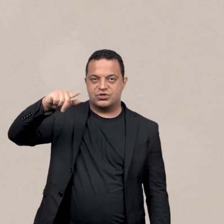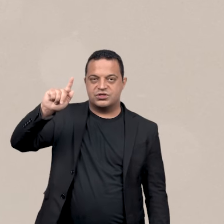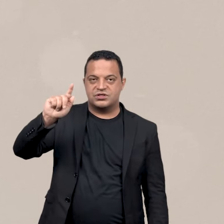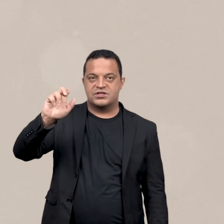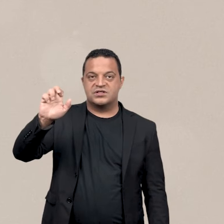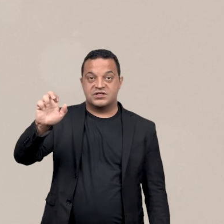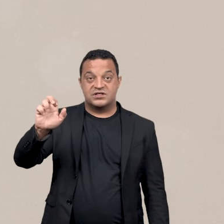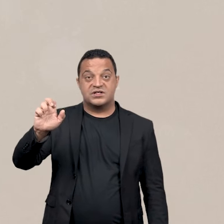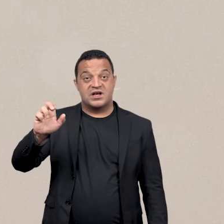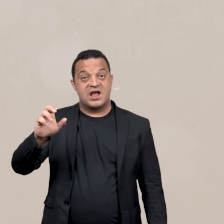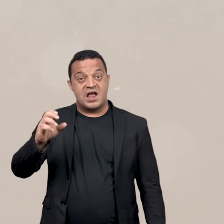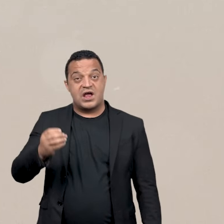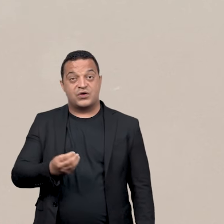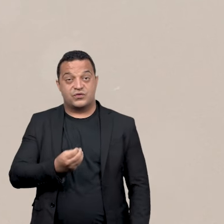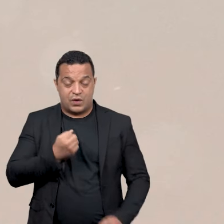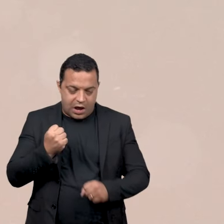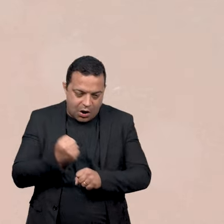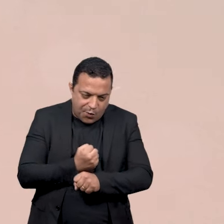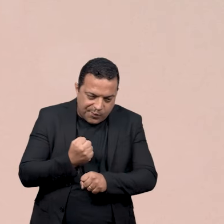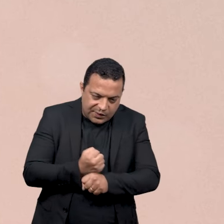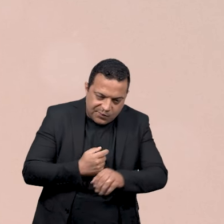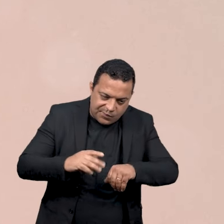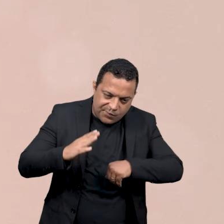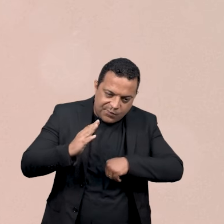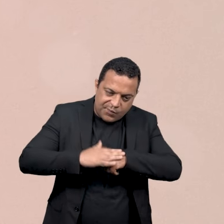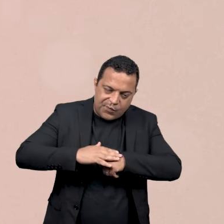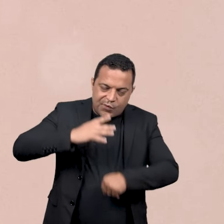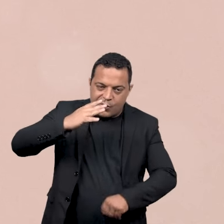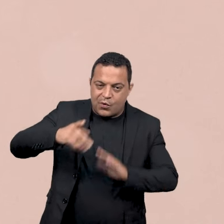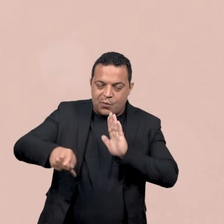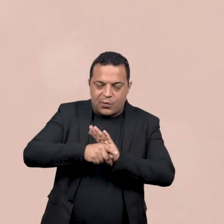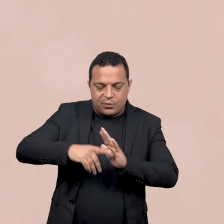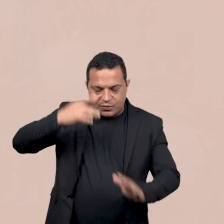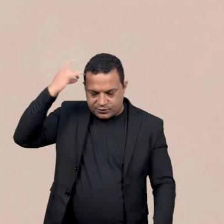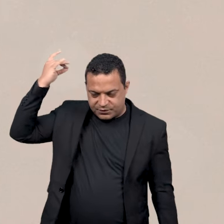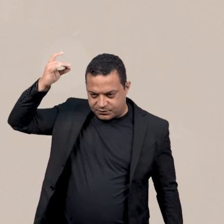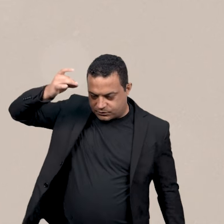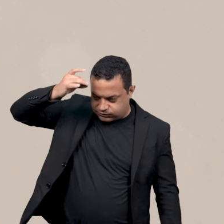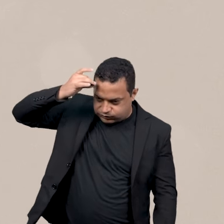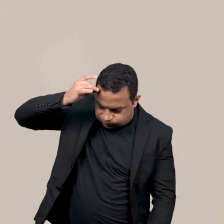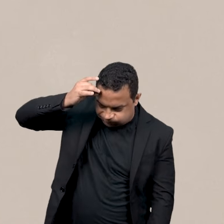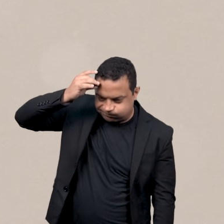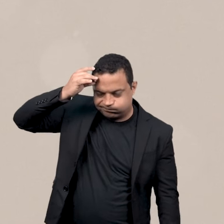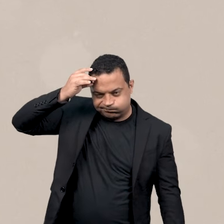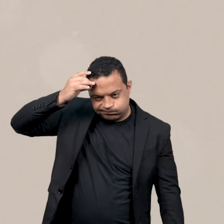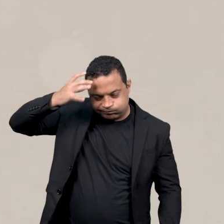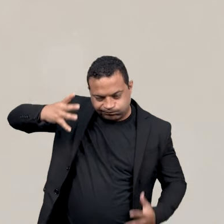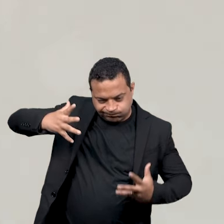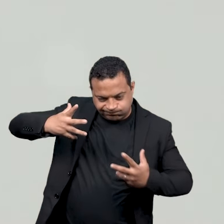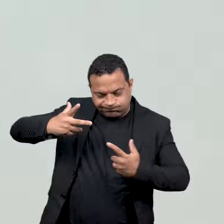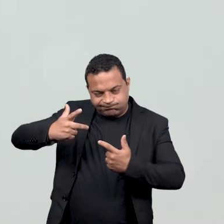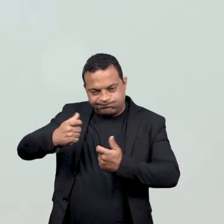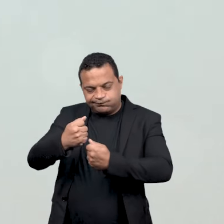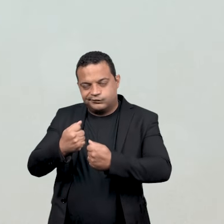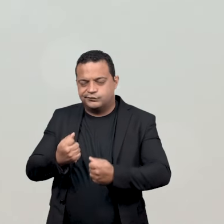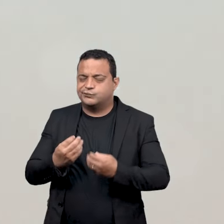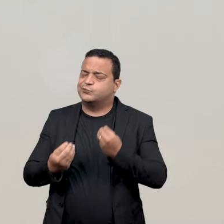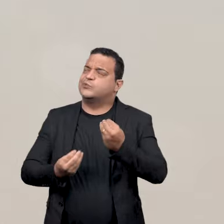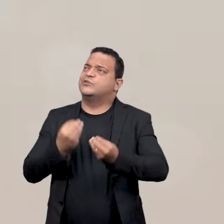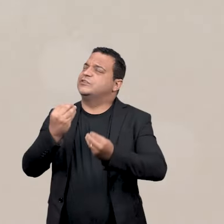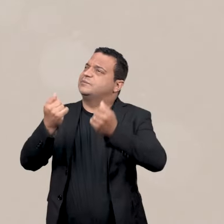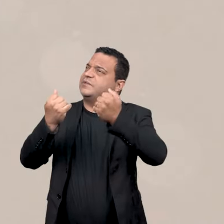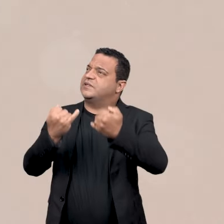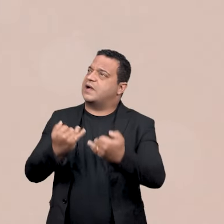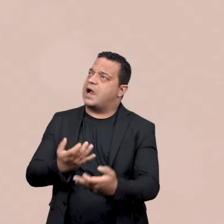parte dessa obra gloriosa do Senhor Jesus, e falar